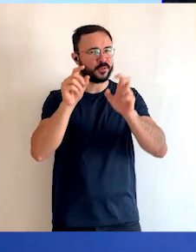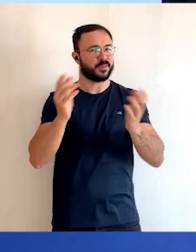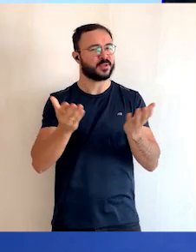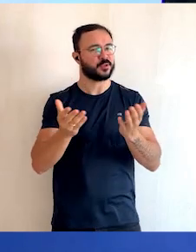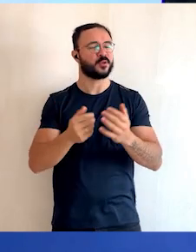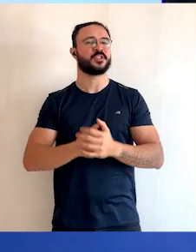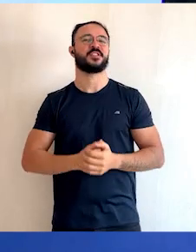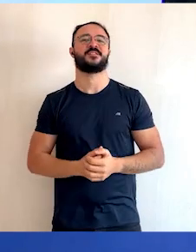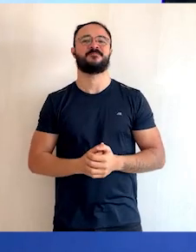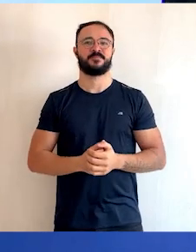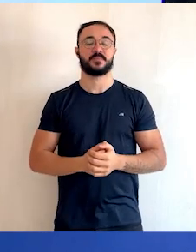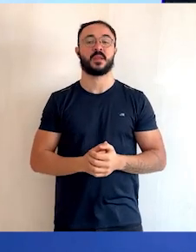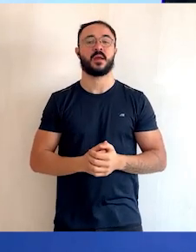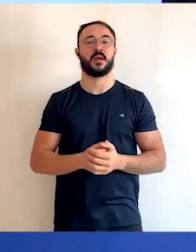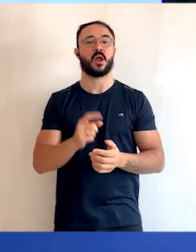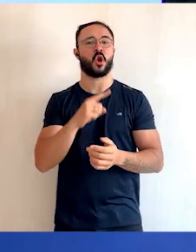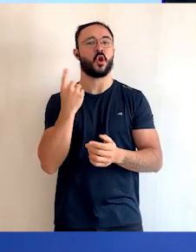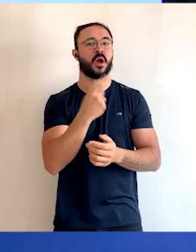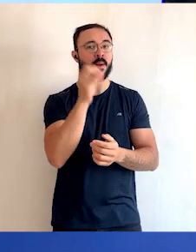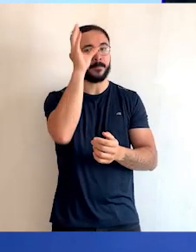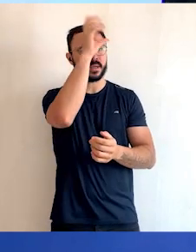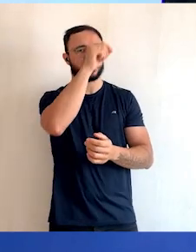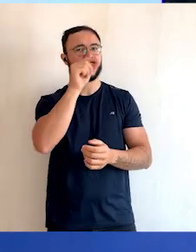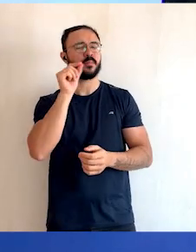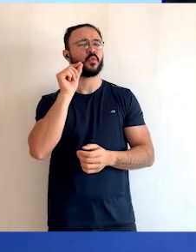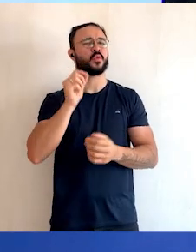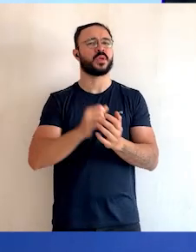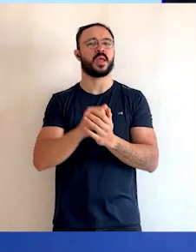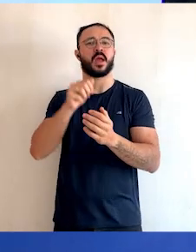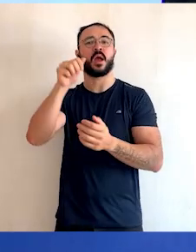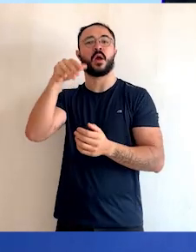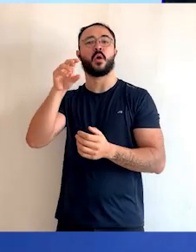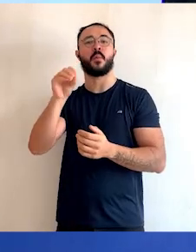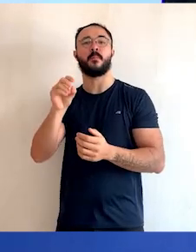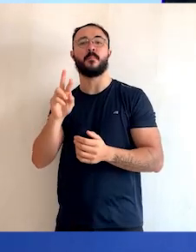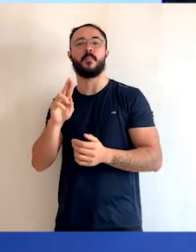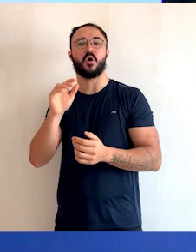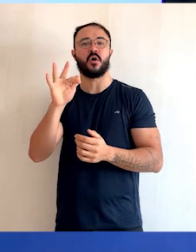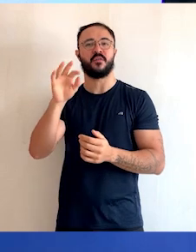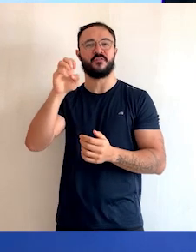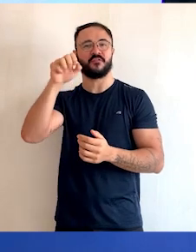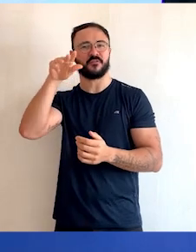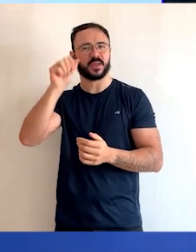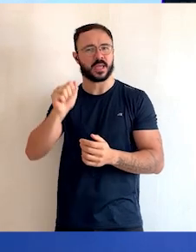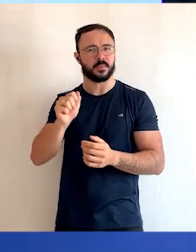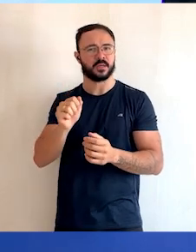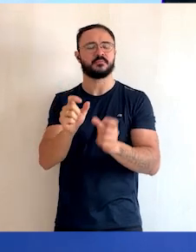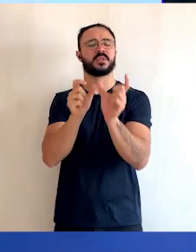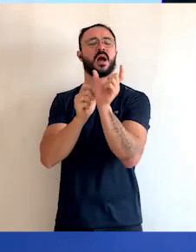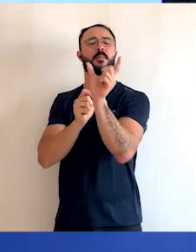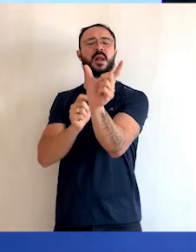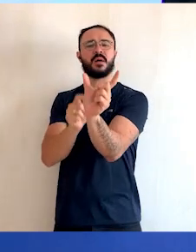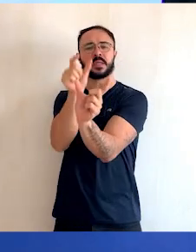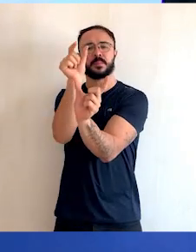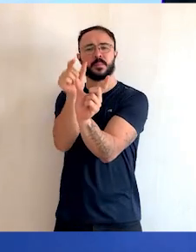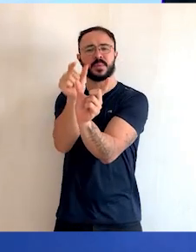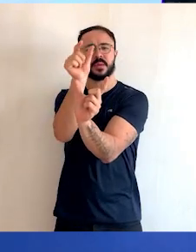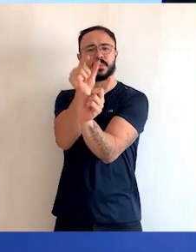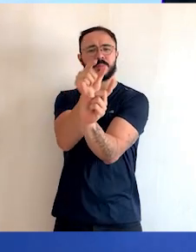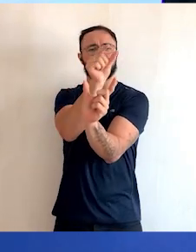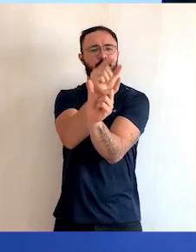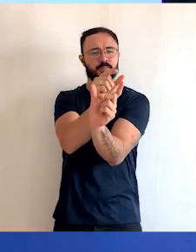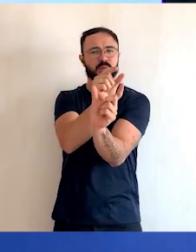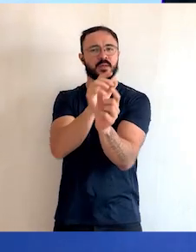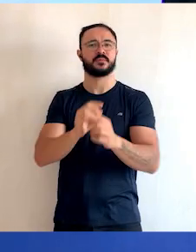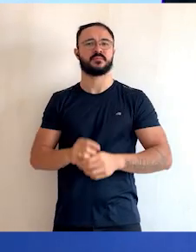pequenas unidades de significação que constituem as palavras. Aprendemos sobre os radicais, que é aquela parte que se repete